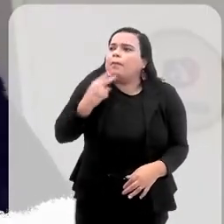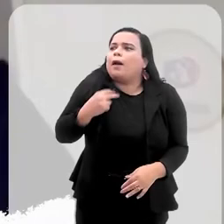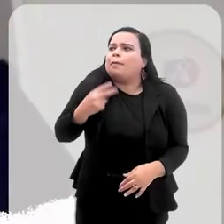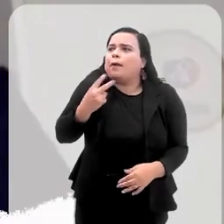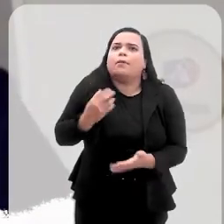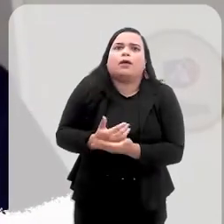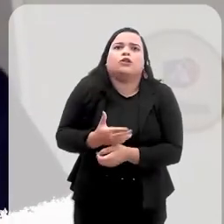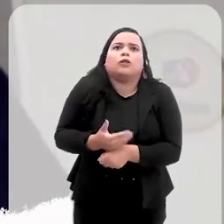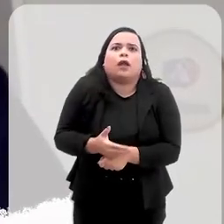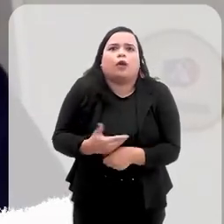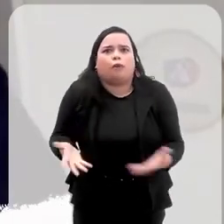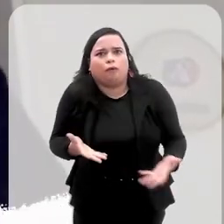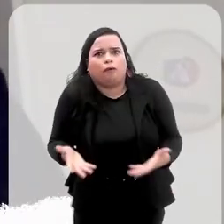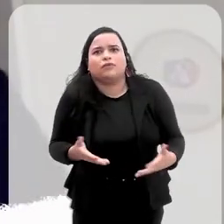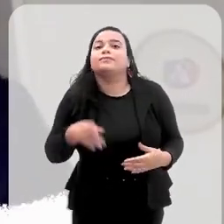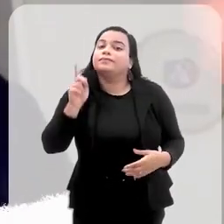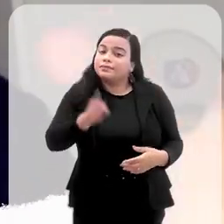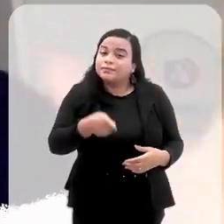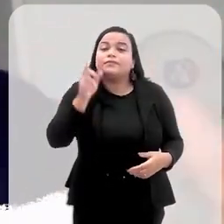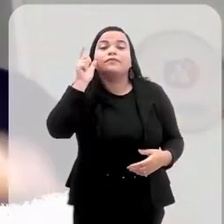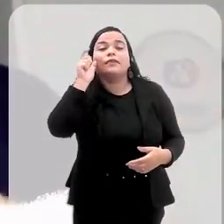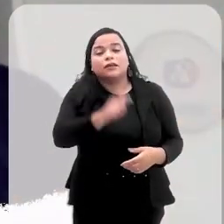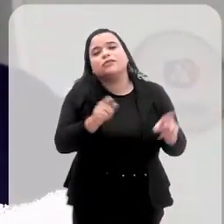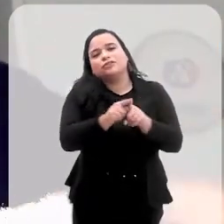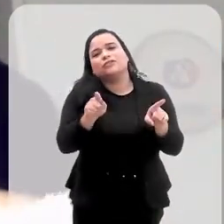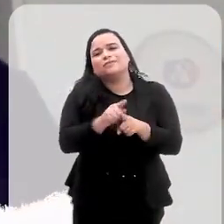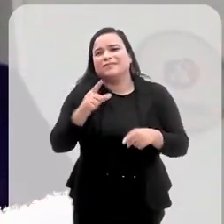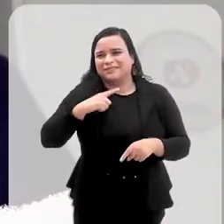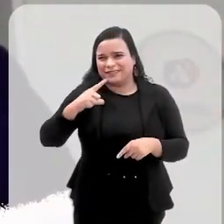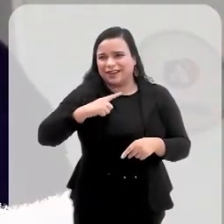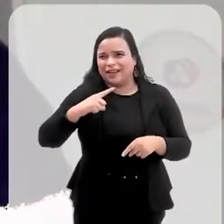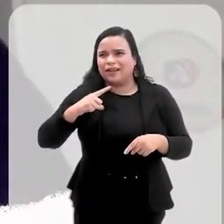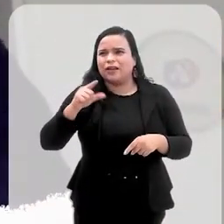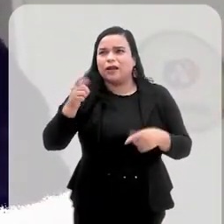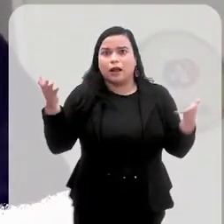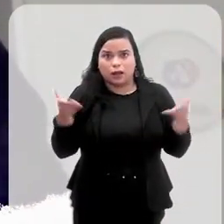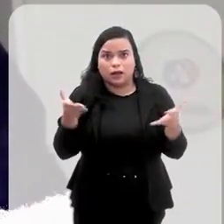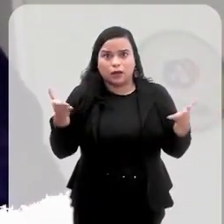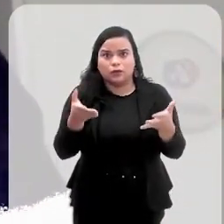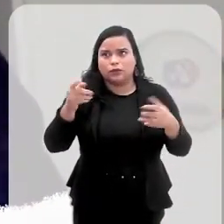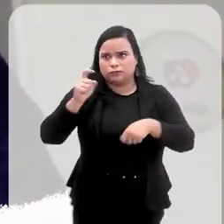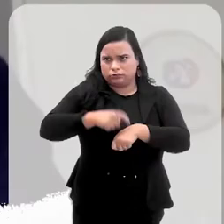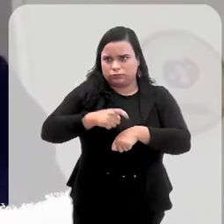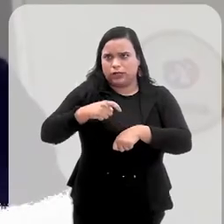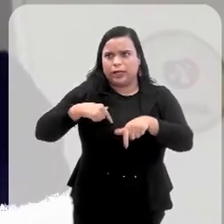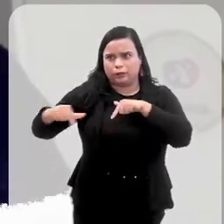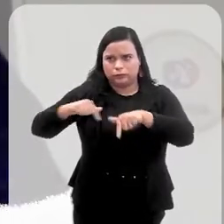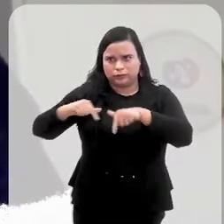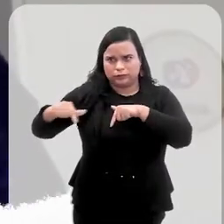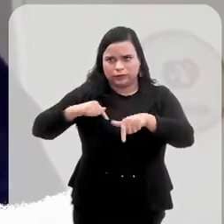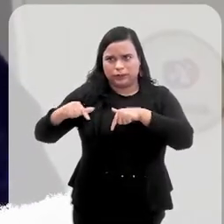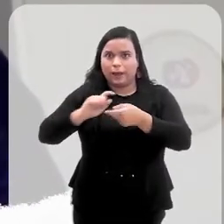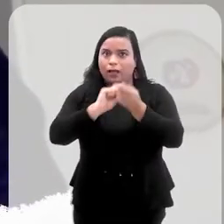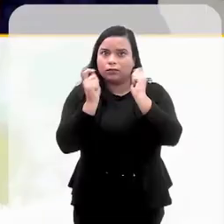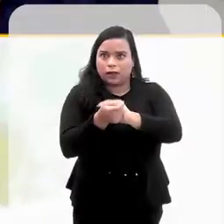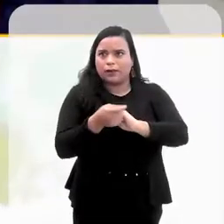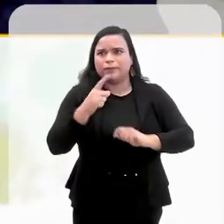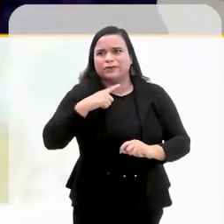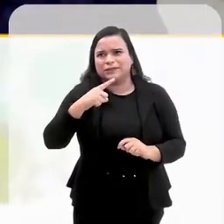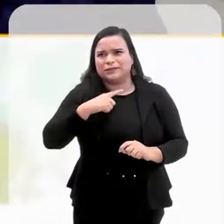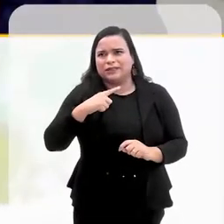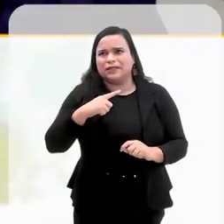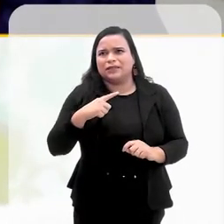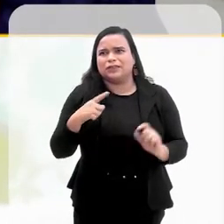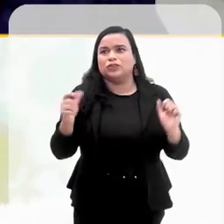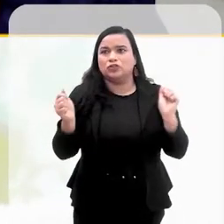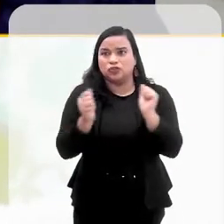né? Agora, atualmente, eu estou trabalhando, eu estou fazendo o PECS adaptado com um dispositivo gerador de fala que a gente chama, que é um Como